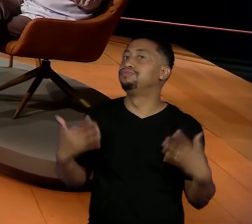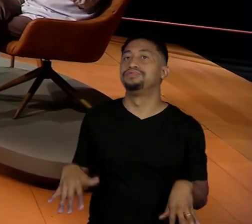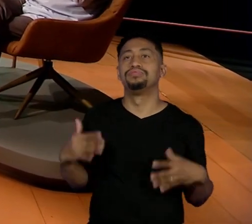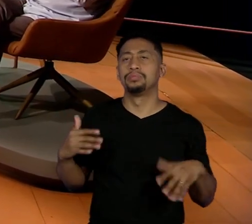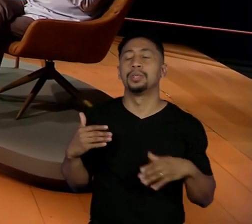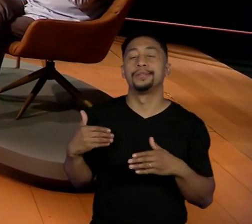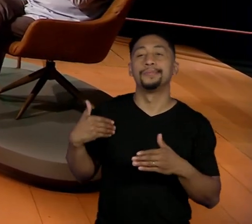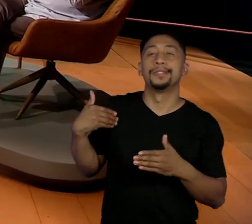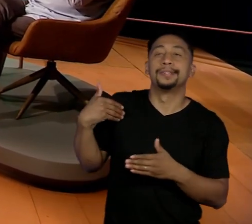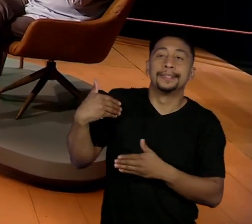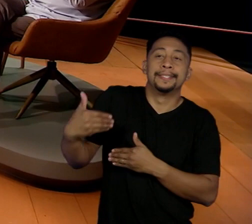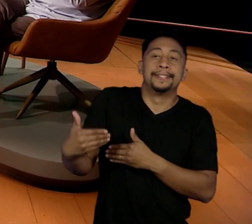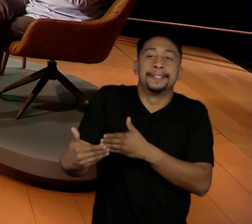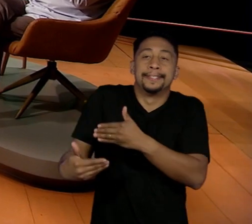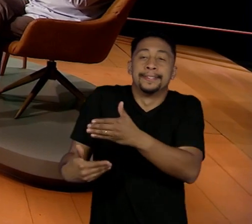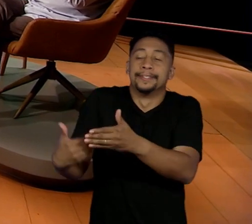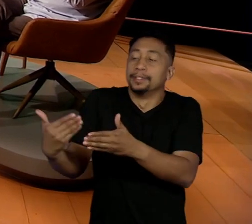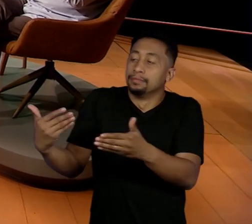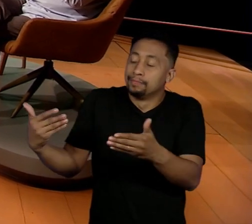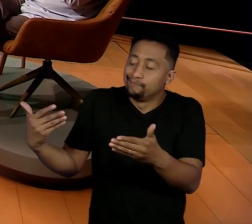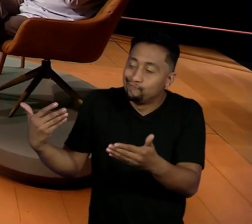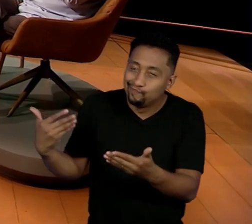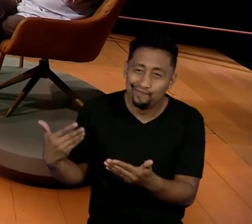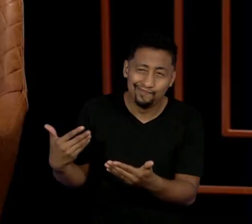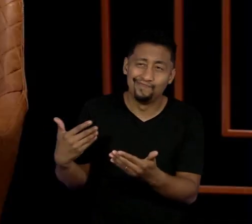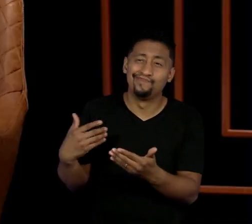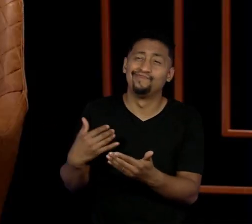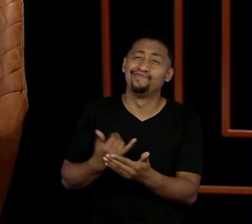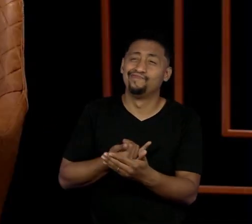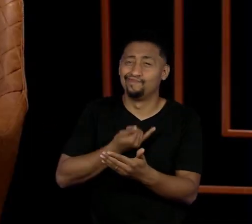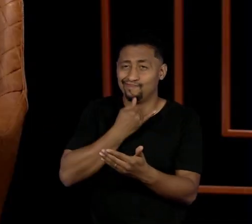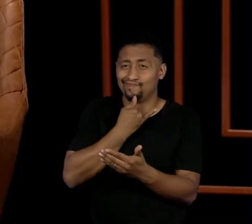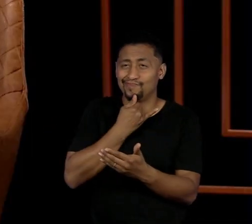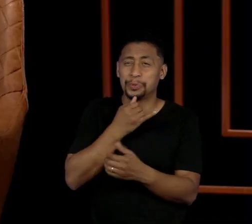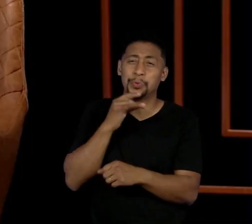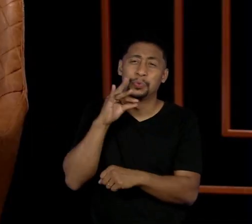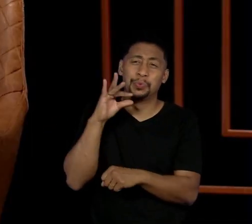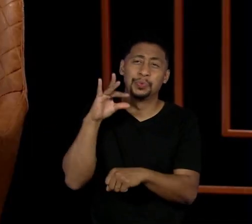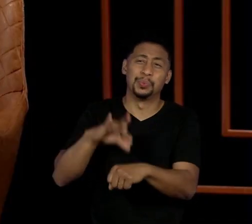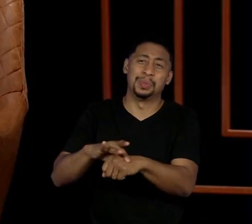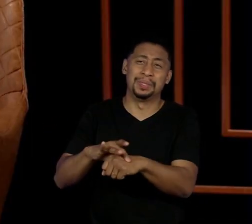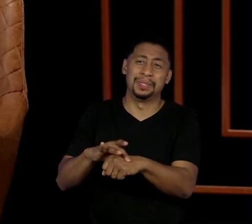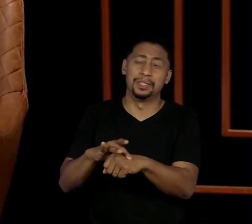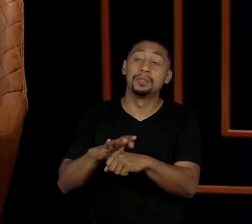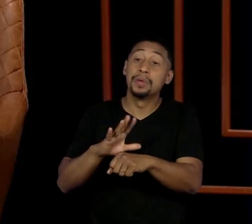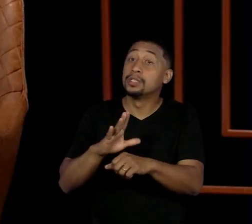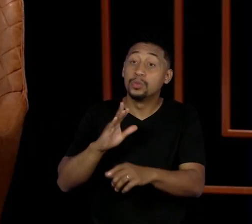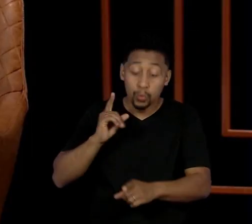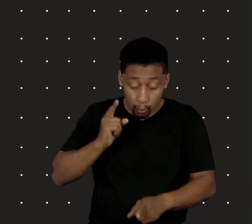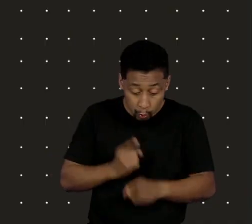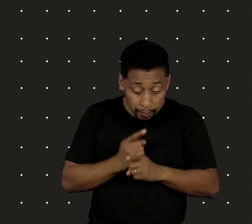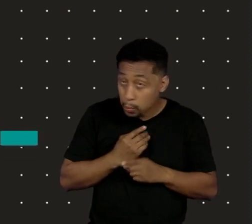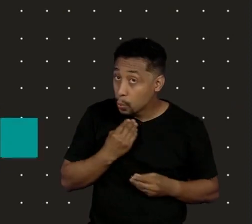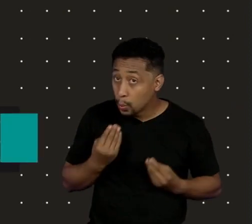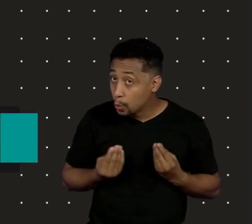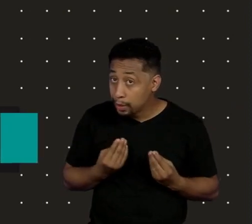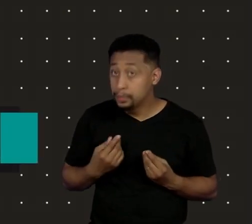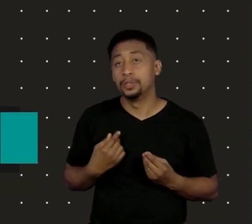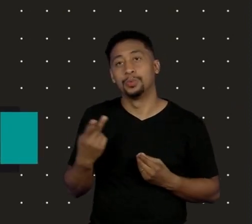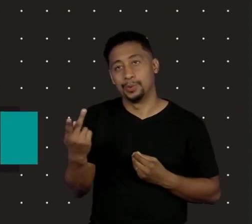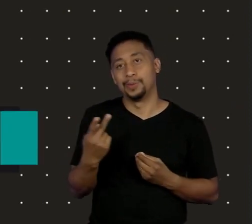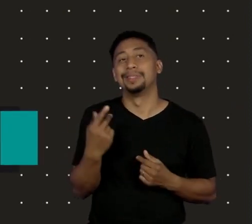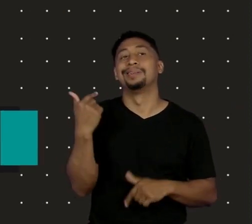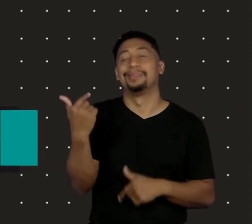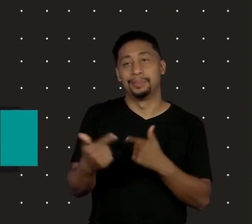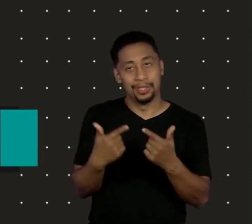doença, se não me engano, a minha memória maluca, eu acho que ele descobriu a doença dele quando estávamos trabalhando. E o Babenco